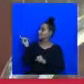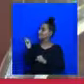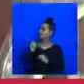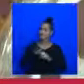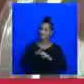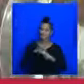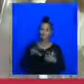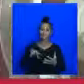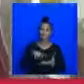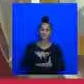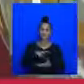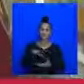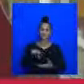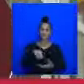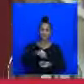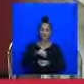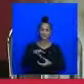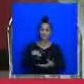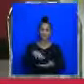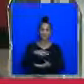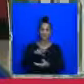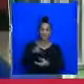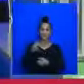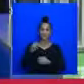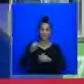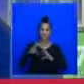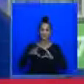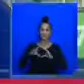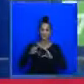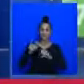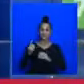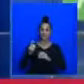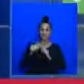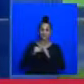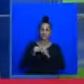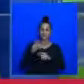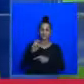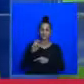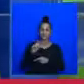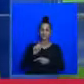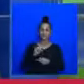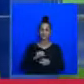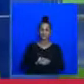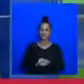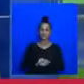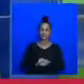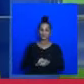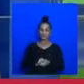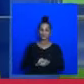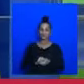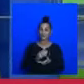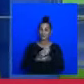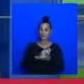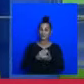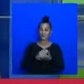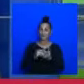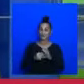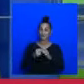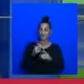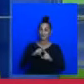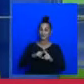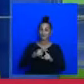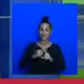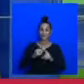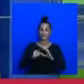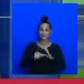valendo. Globo recarregado, embaralhando. 50 bolas numeradas de 0 a 50. Está começando o segundo